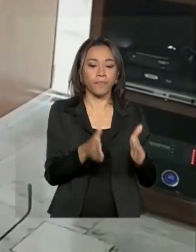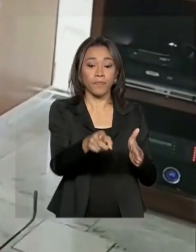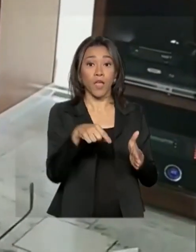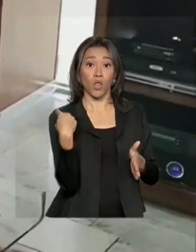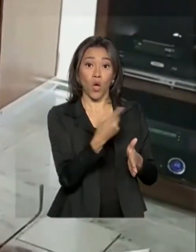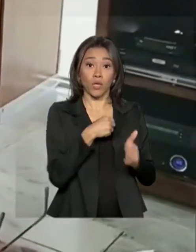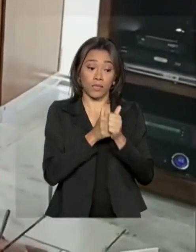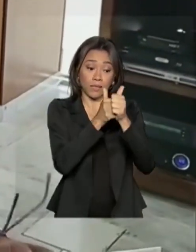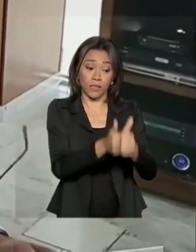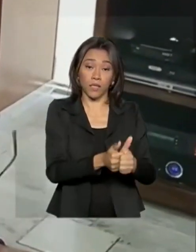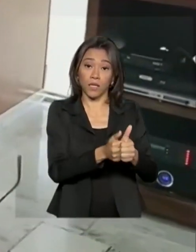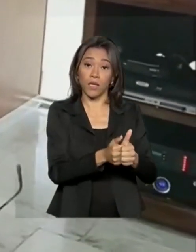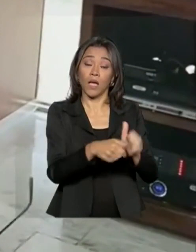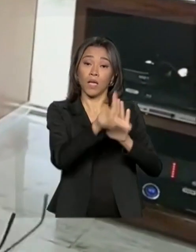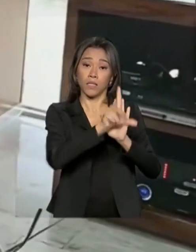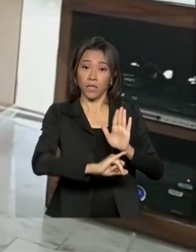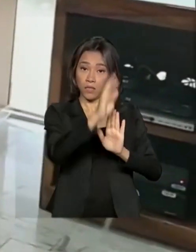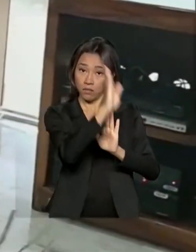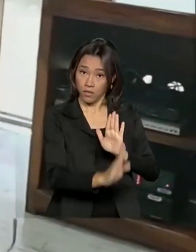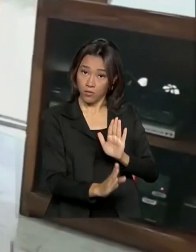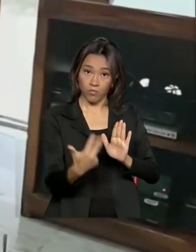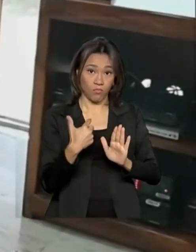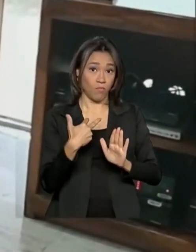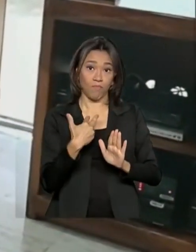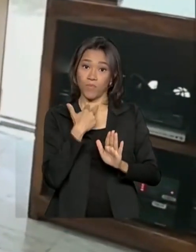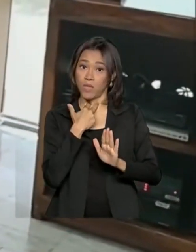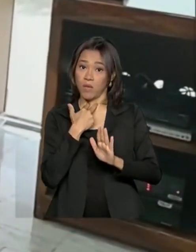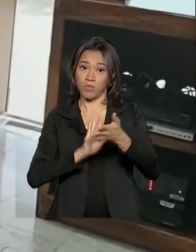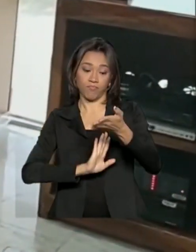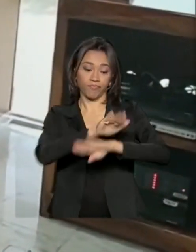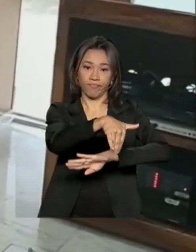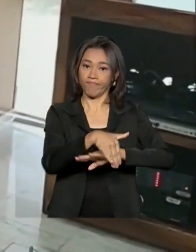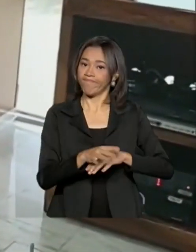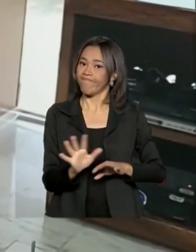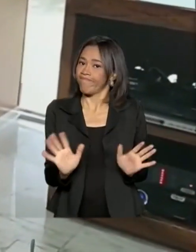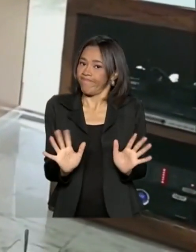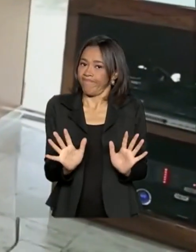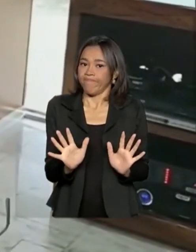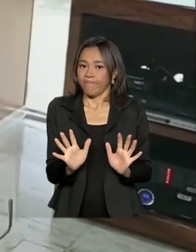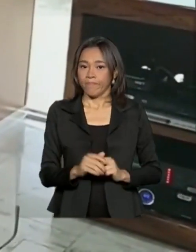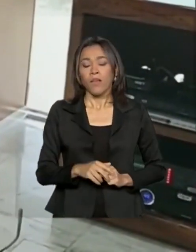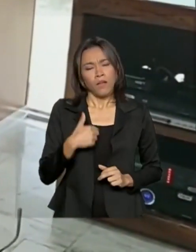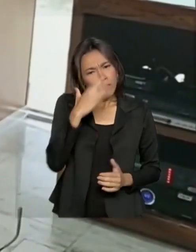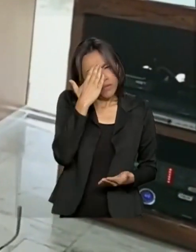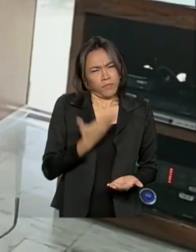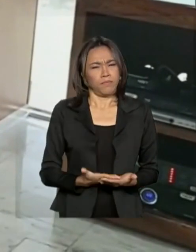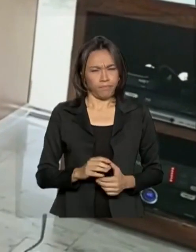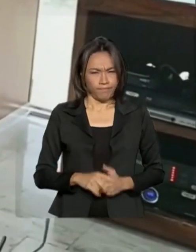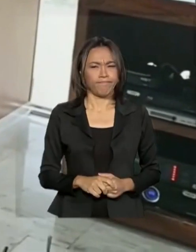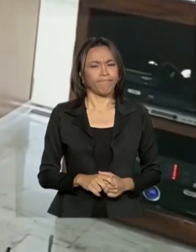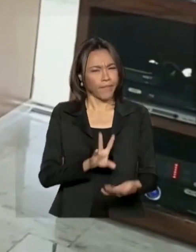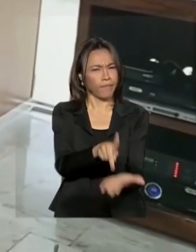nossas leis. Nós não podemos extrapolar. Mas acredito que